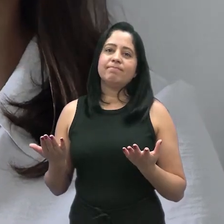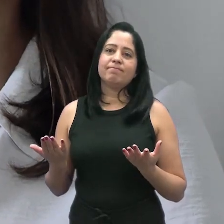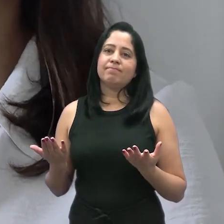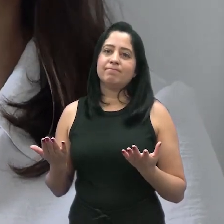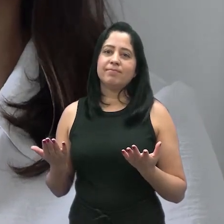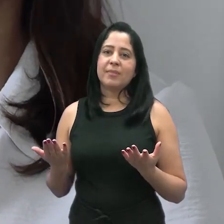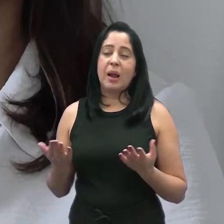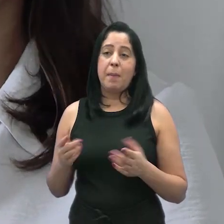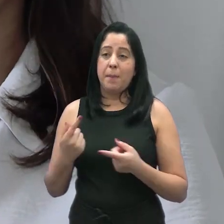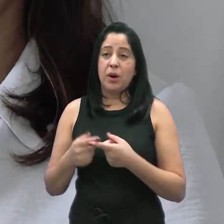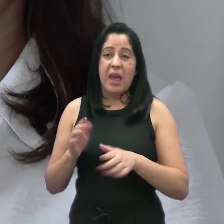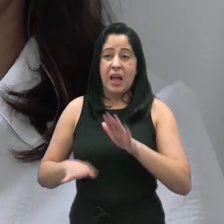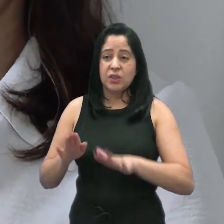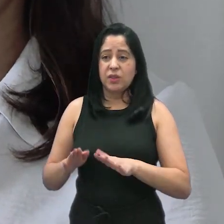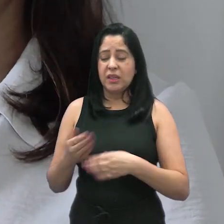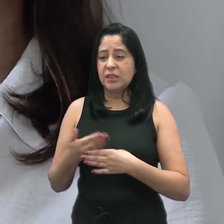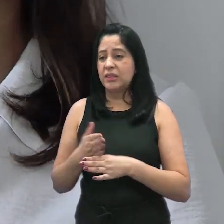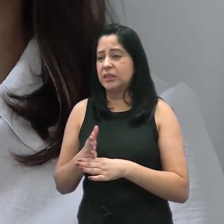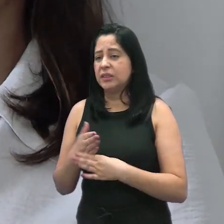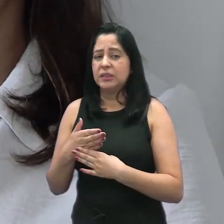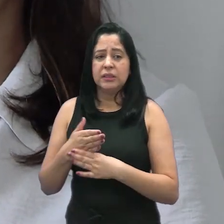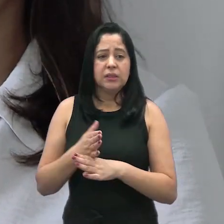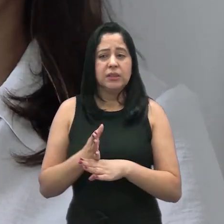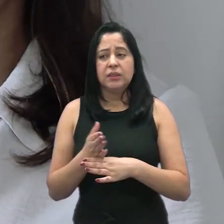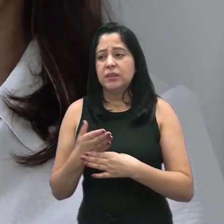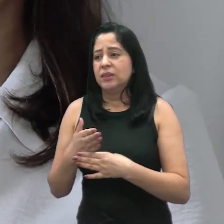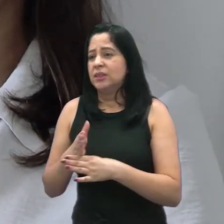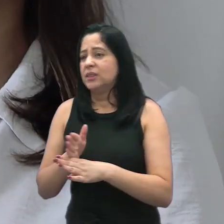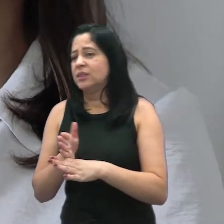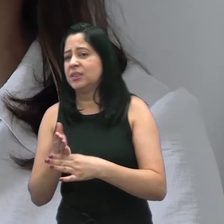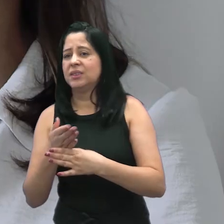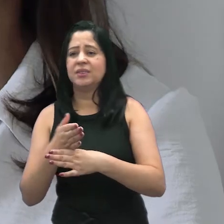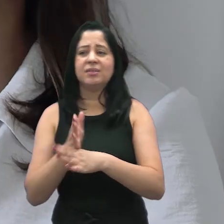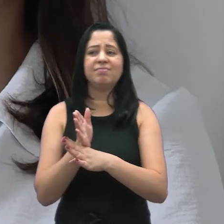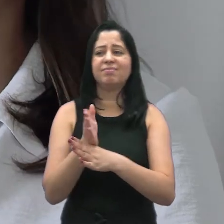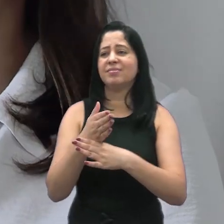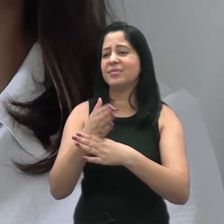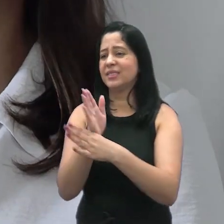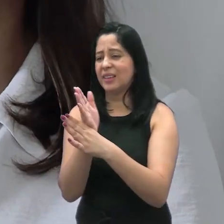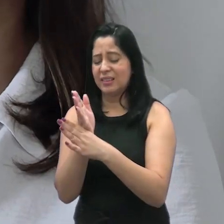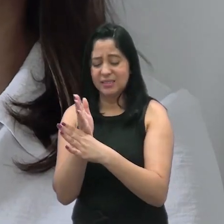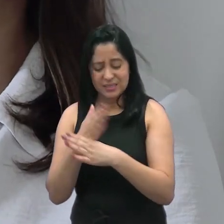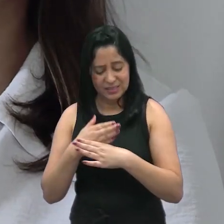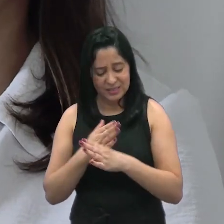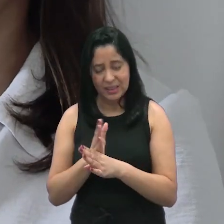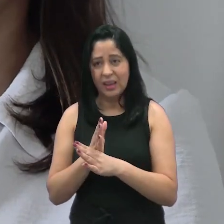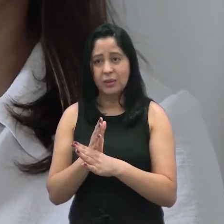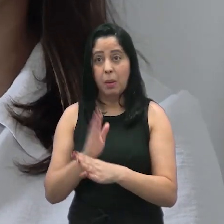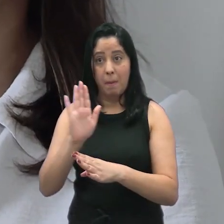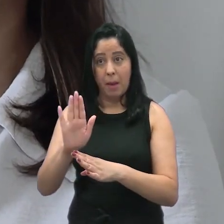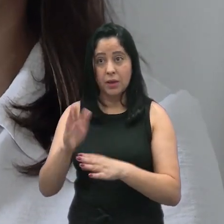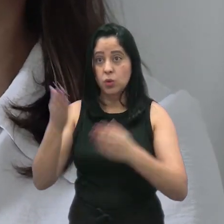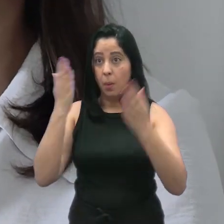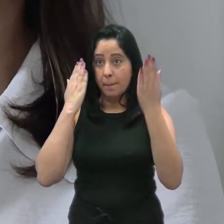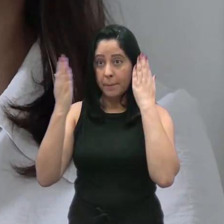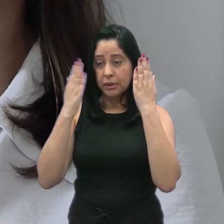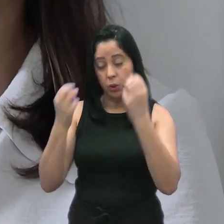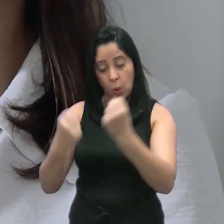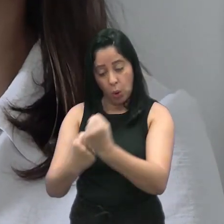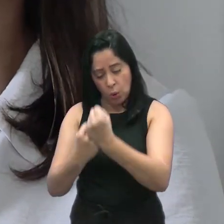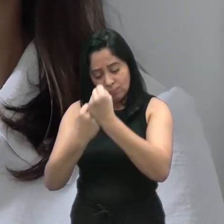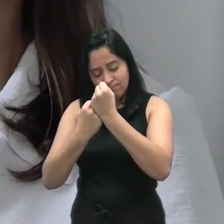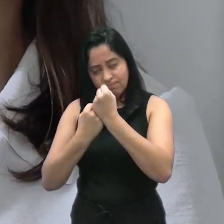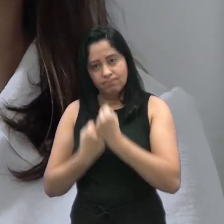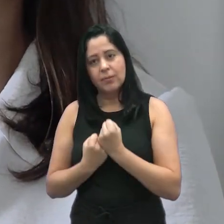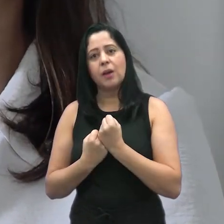visse nenhum caminho mais a seguir. E aí, com esse apoio do psicólogo, né, ele